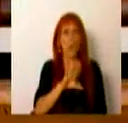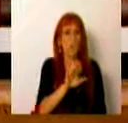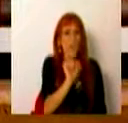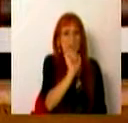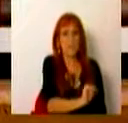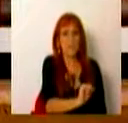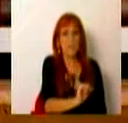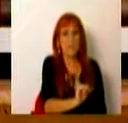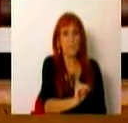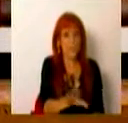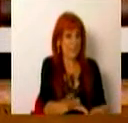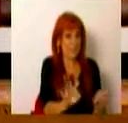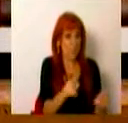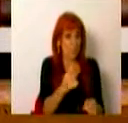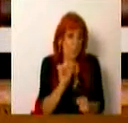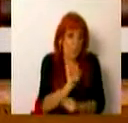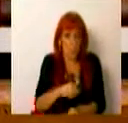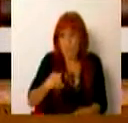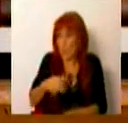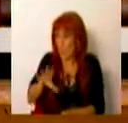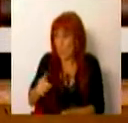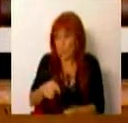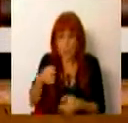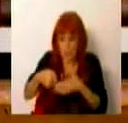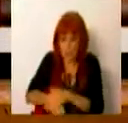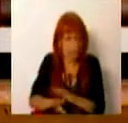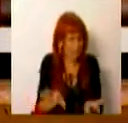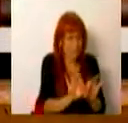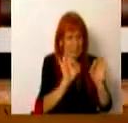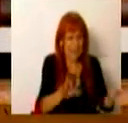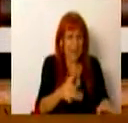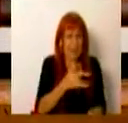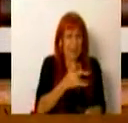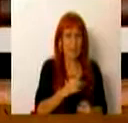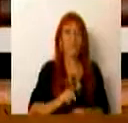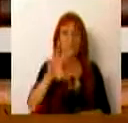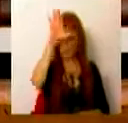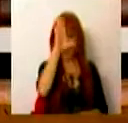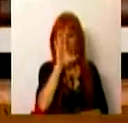país como ao seu próprio de origem. Governo,